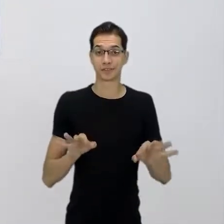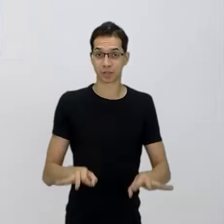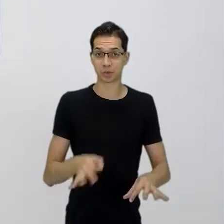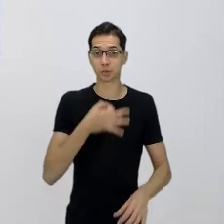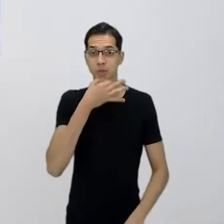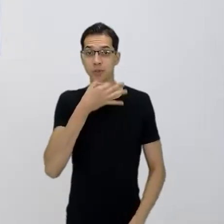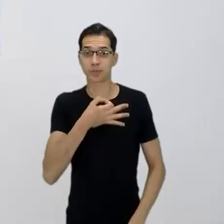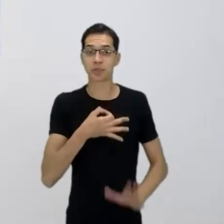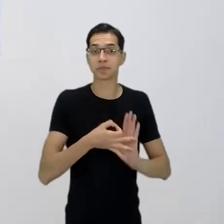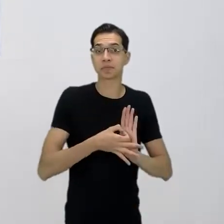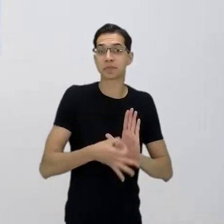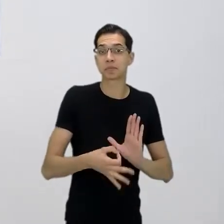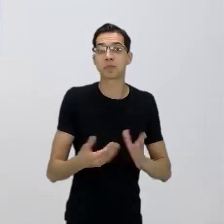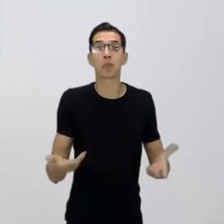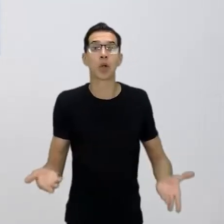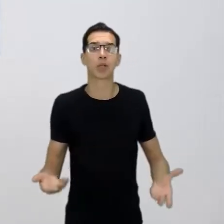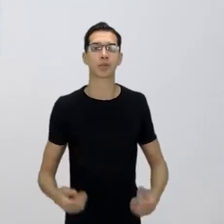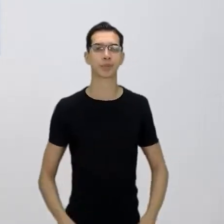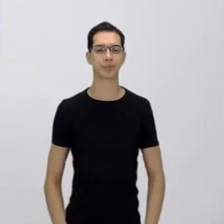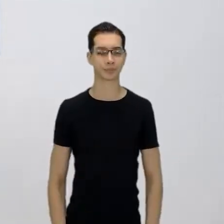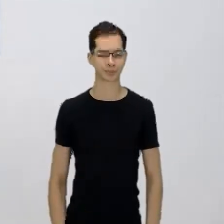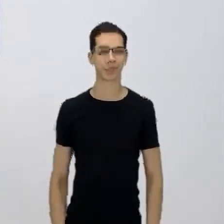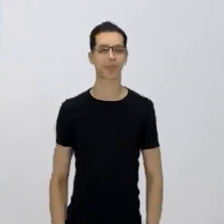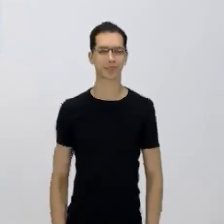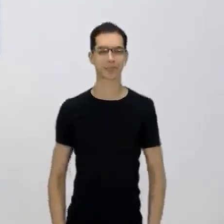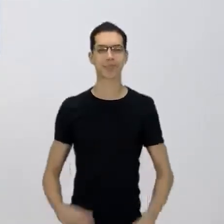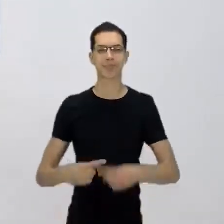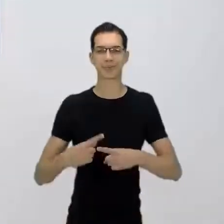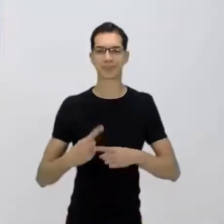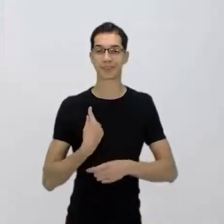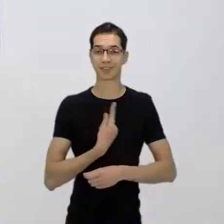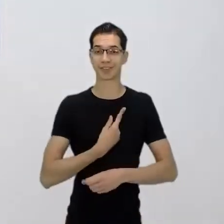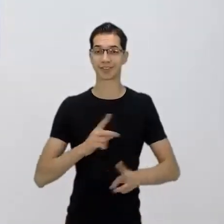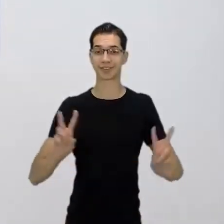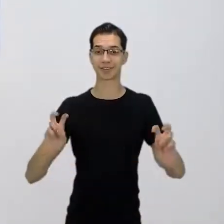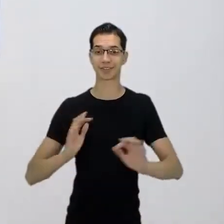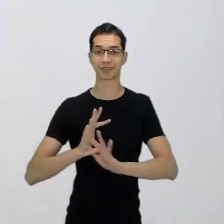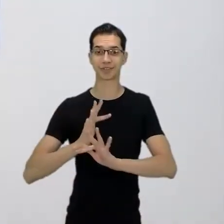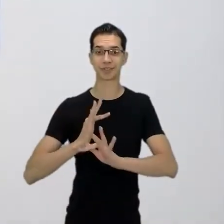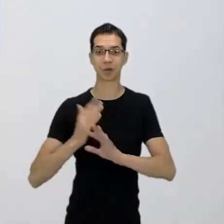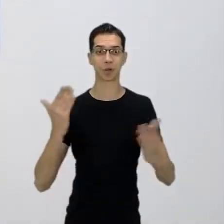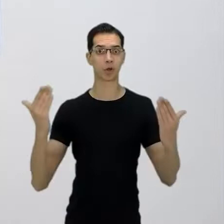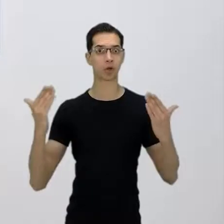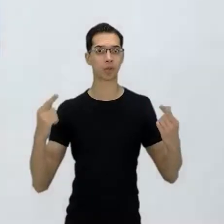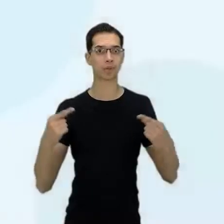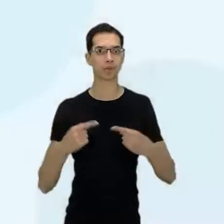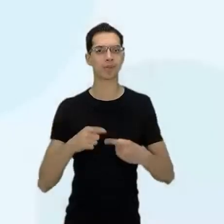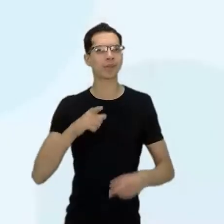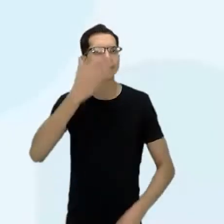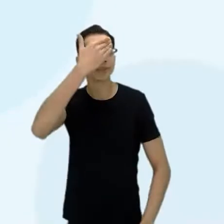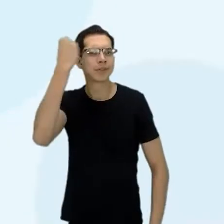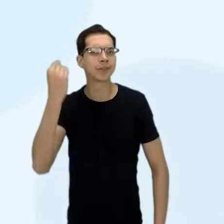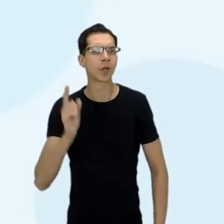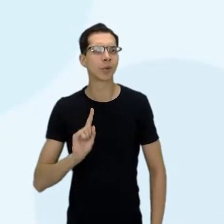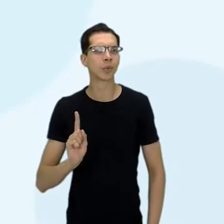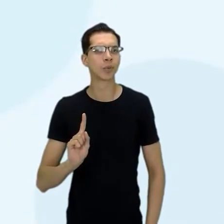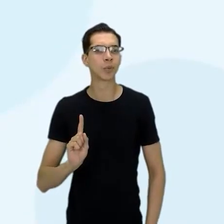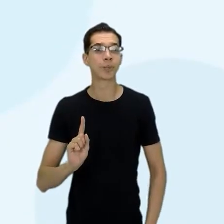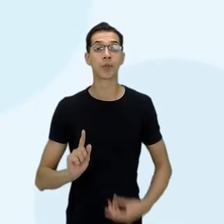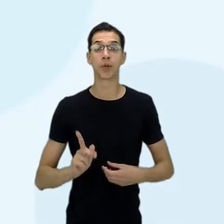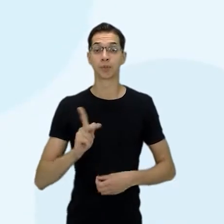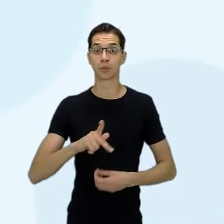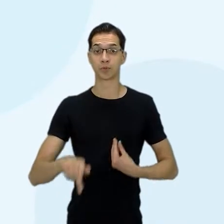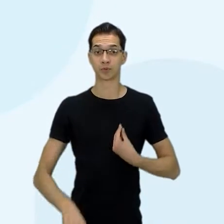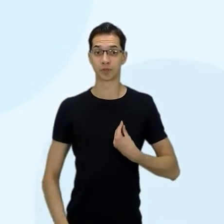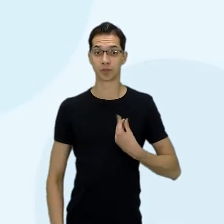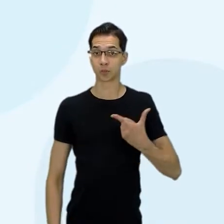trajetória bacana, já fazendo aí uma relação com a física. E não esqueça, também, caso você não tenha a presença de um professor no momento